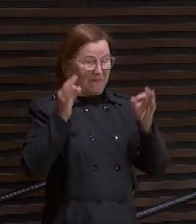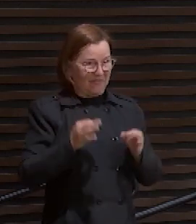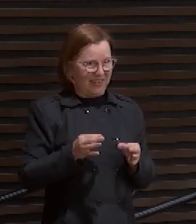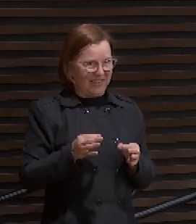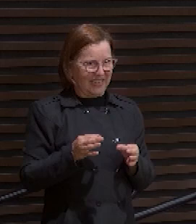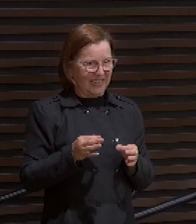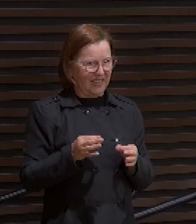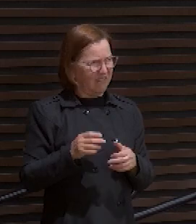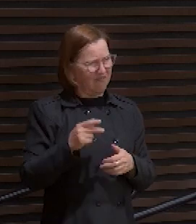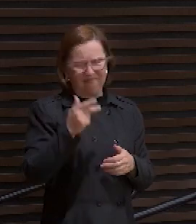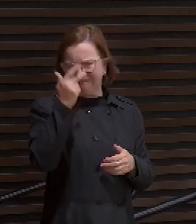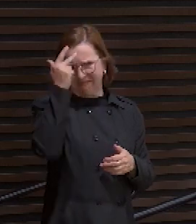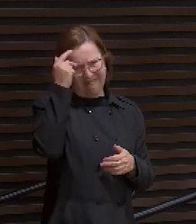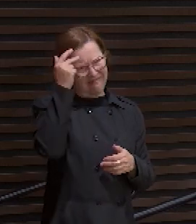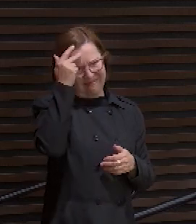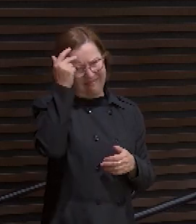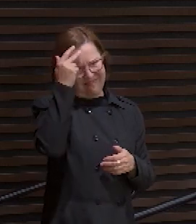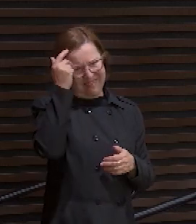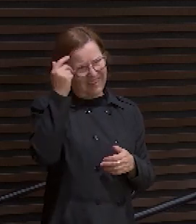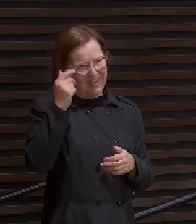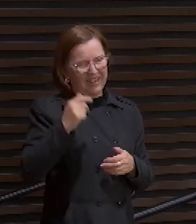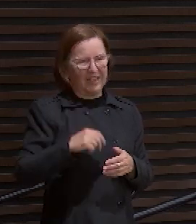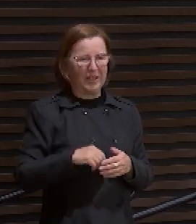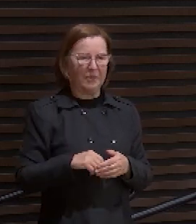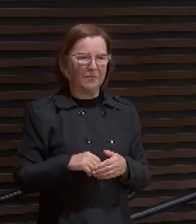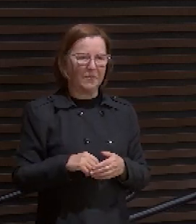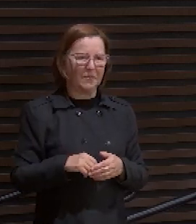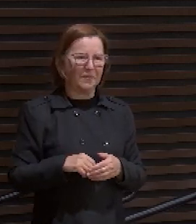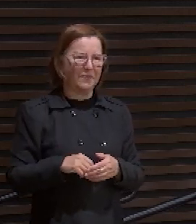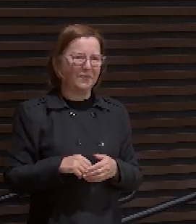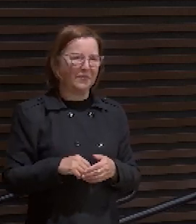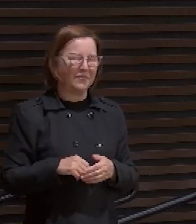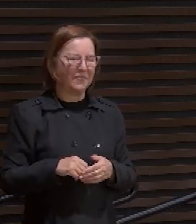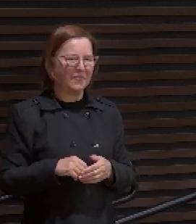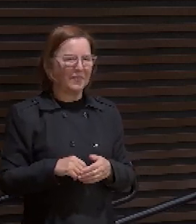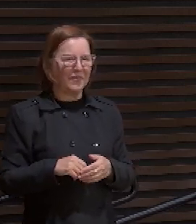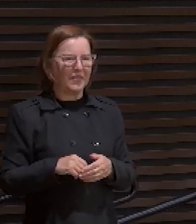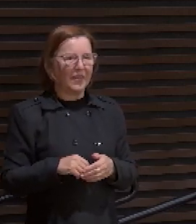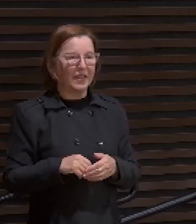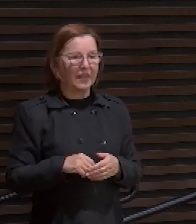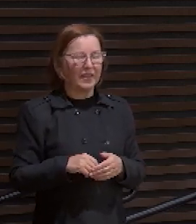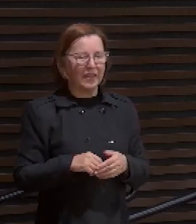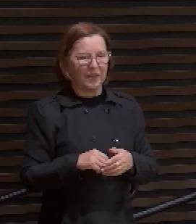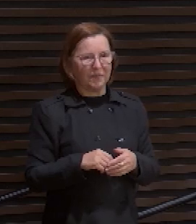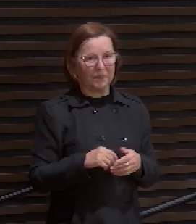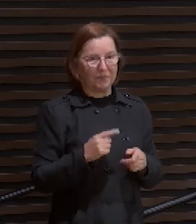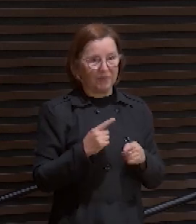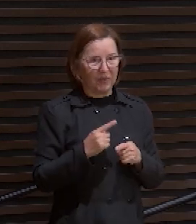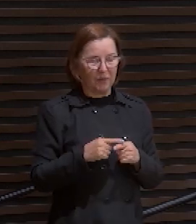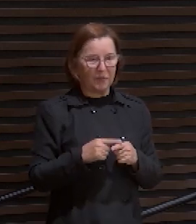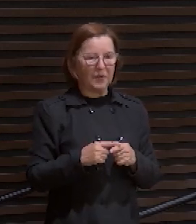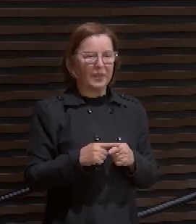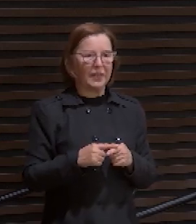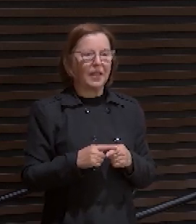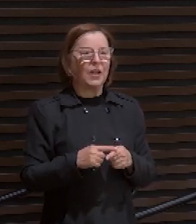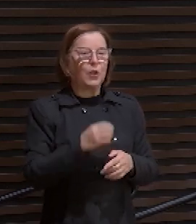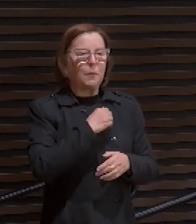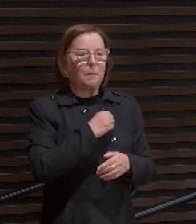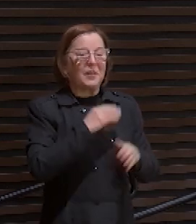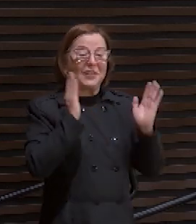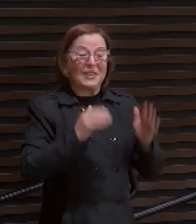não fica lembrando anualmente dos pecados, porque eles foram